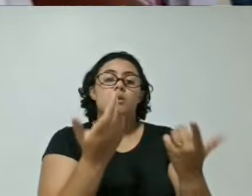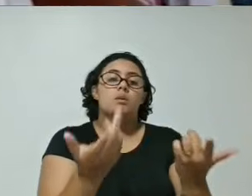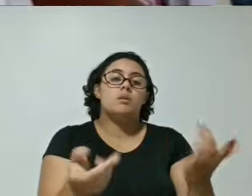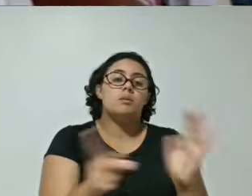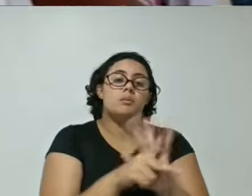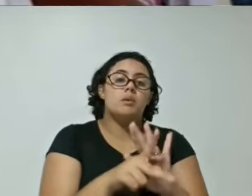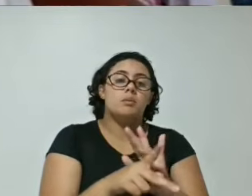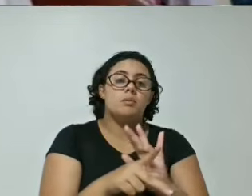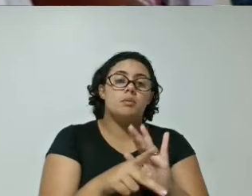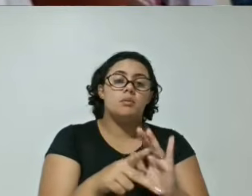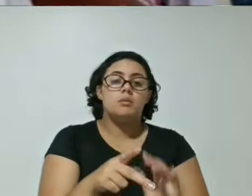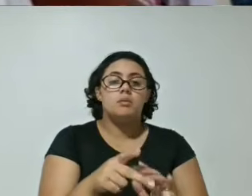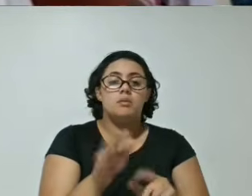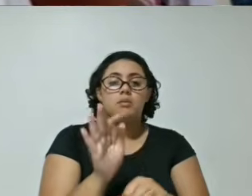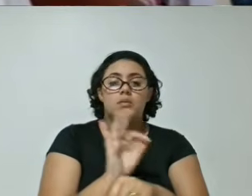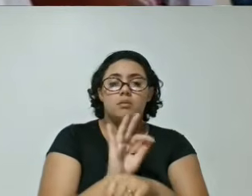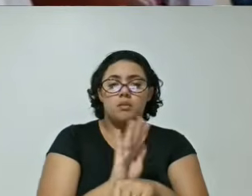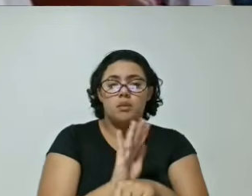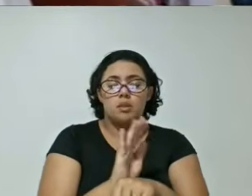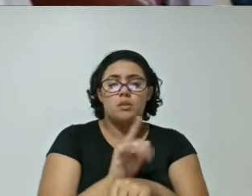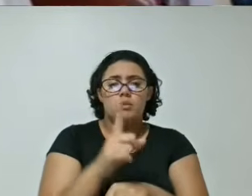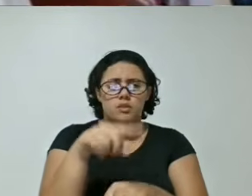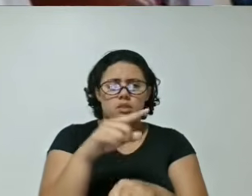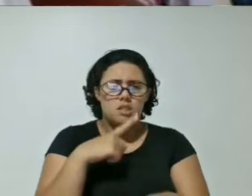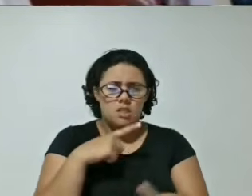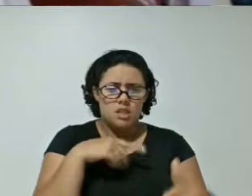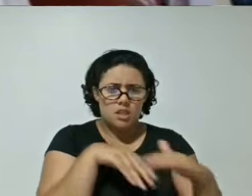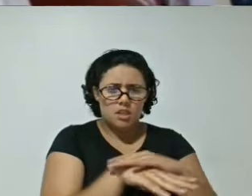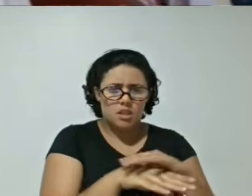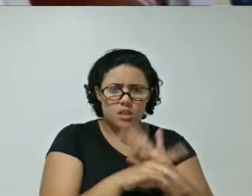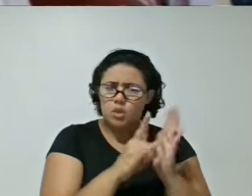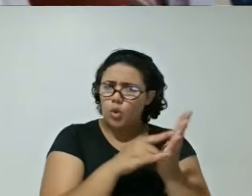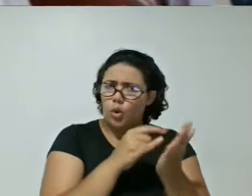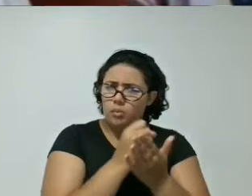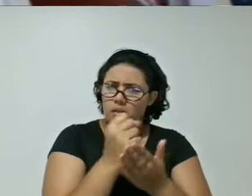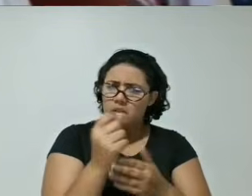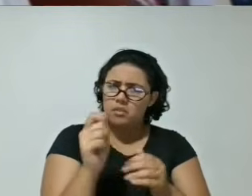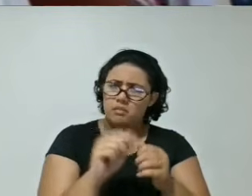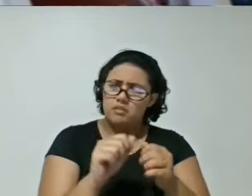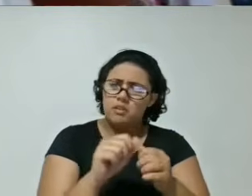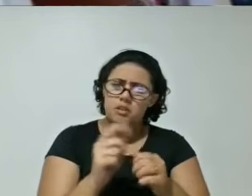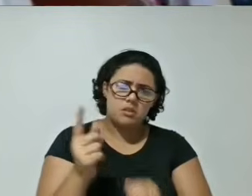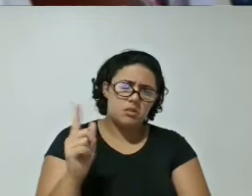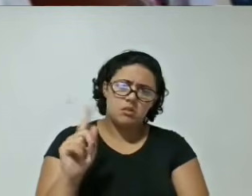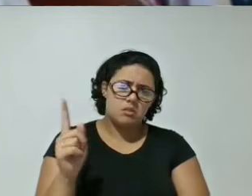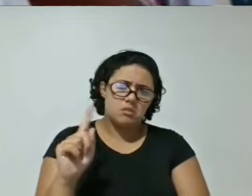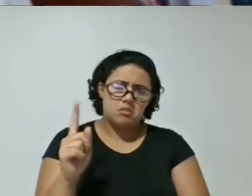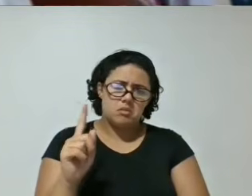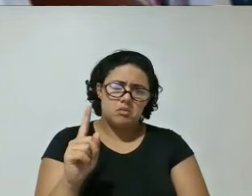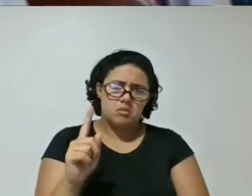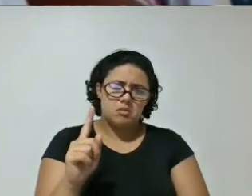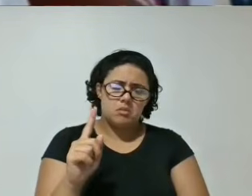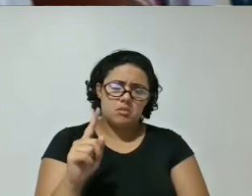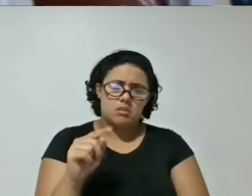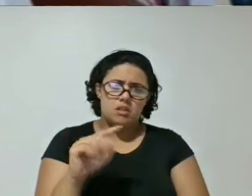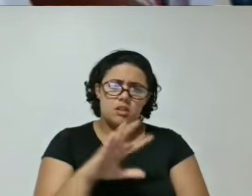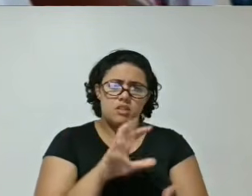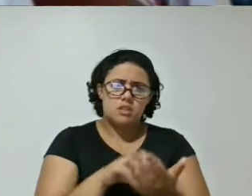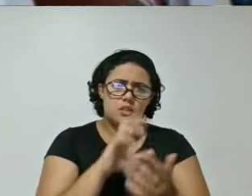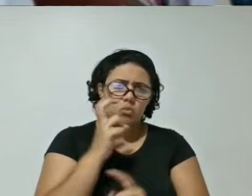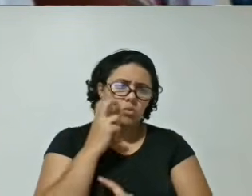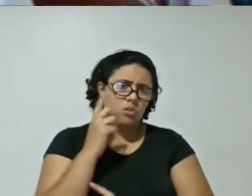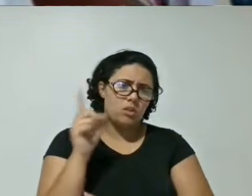de dados, tem relatos, vocês fizeram um documento, tem esse documento, essa documentação lá no Centro Cultural São